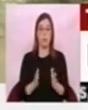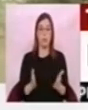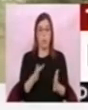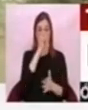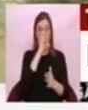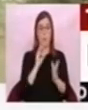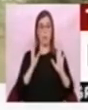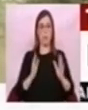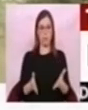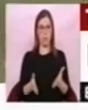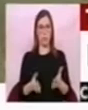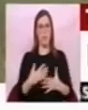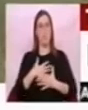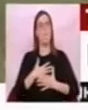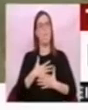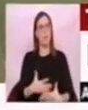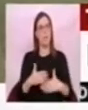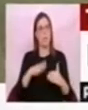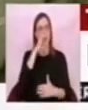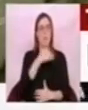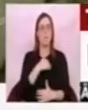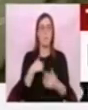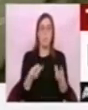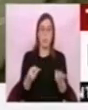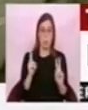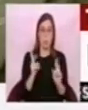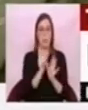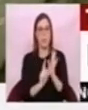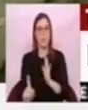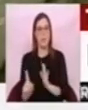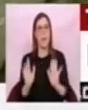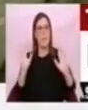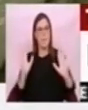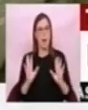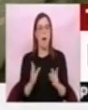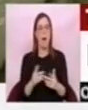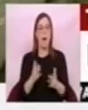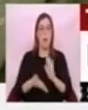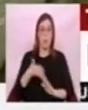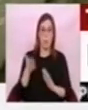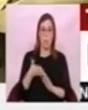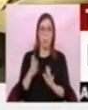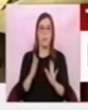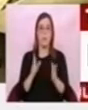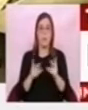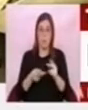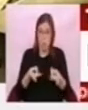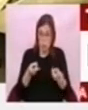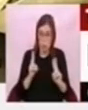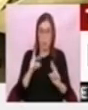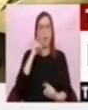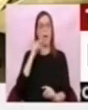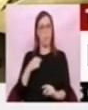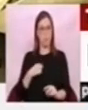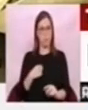pelo Governo, com vontade ao nível do Ministério da Saúde para disponibilizar, mas que urgem estar disponíveis. Sei